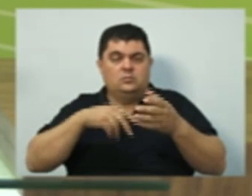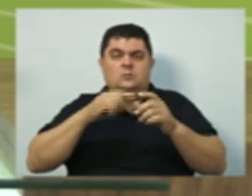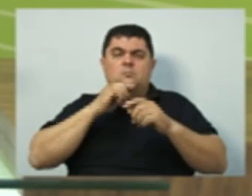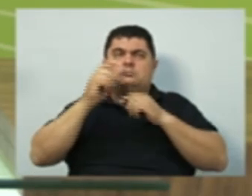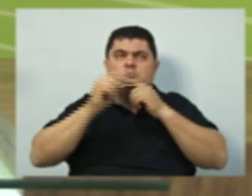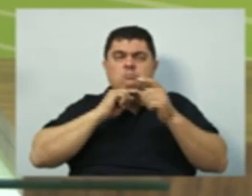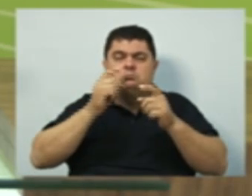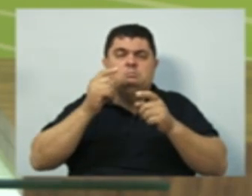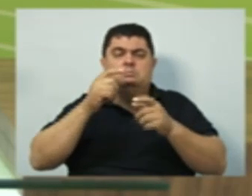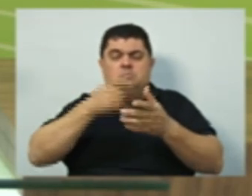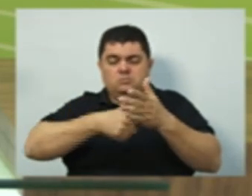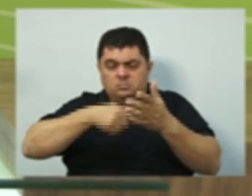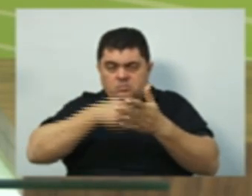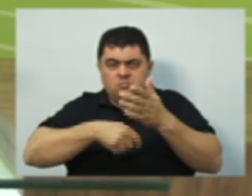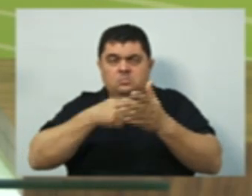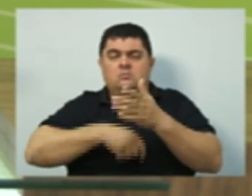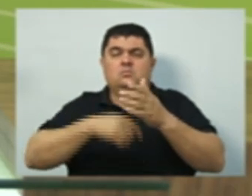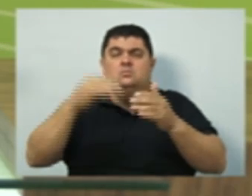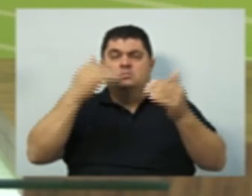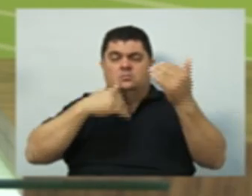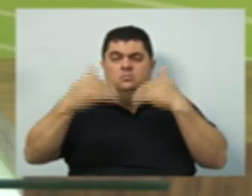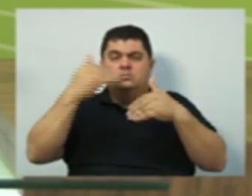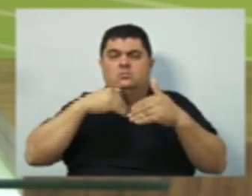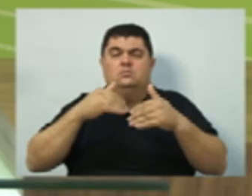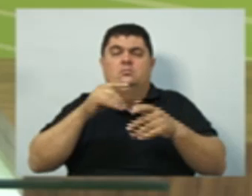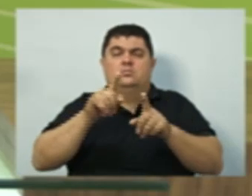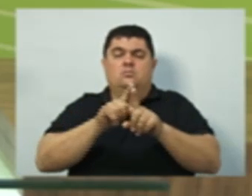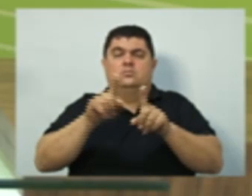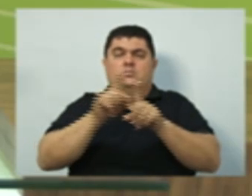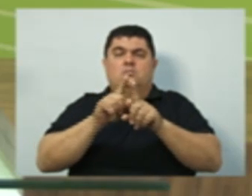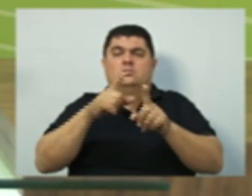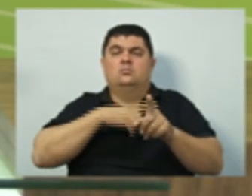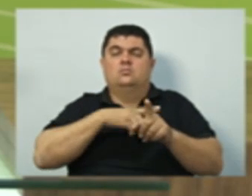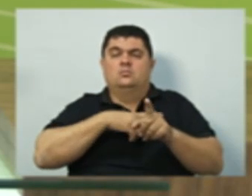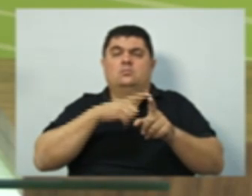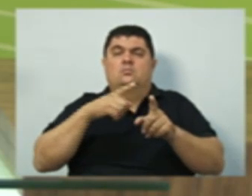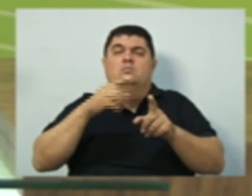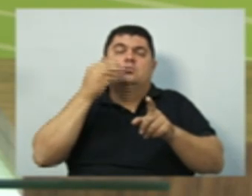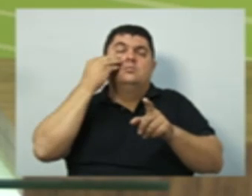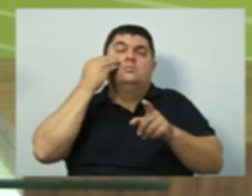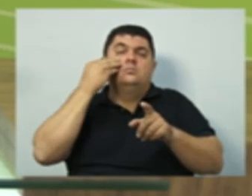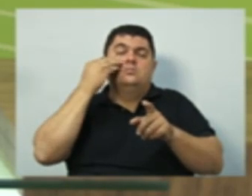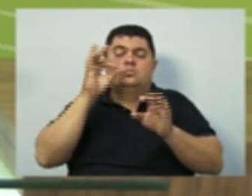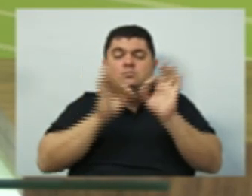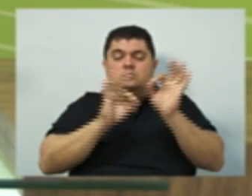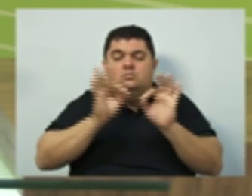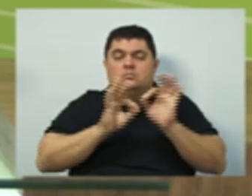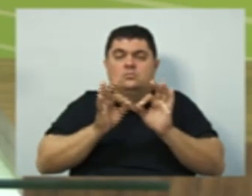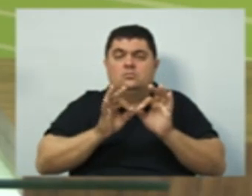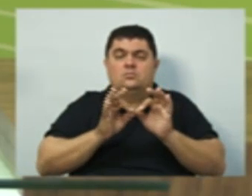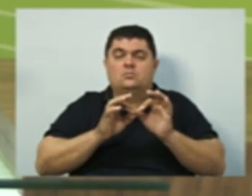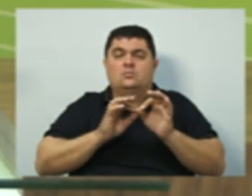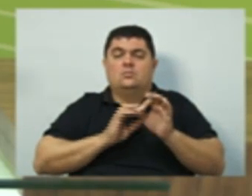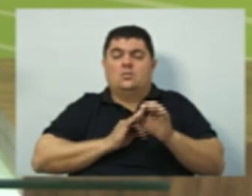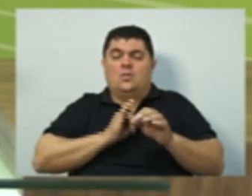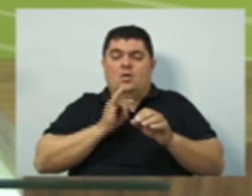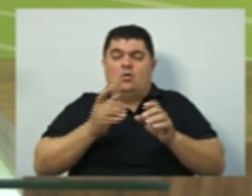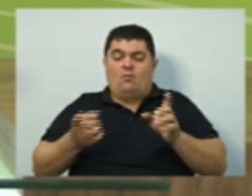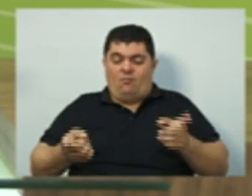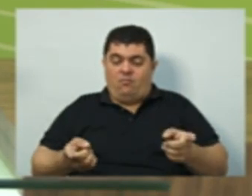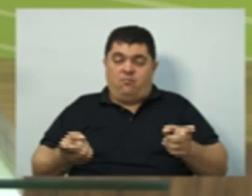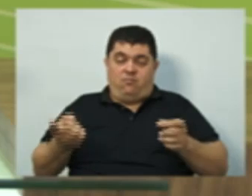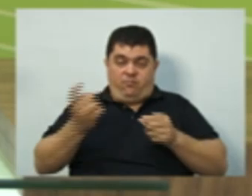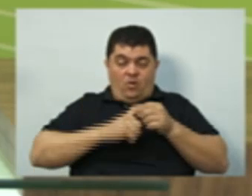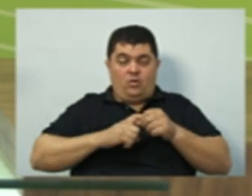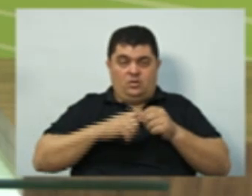a participação de vocês aqui pelo chat. Vocês podem estar encaminhando as dúvidas para a gente, nós iremos nos organizar. E no retorno das